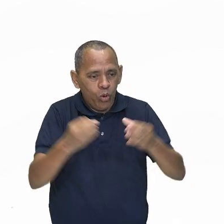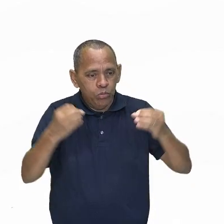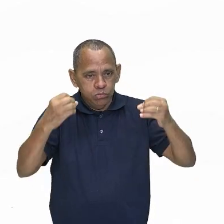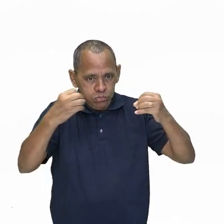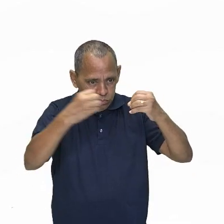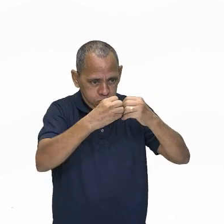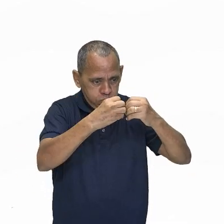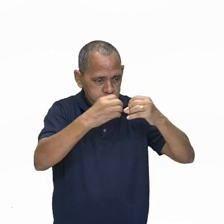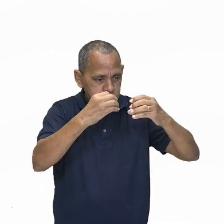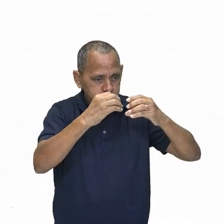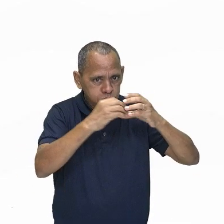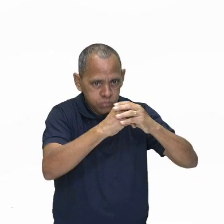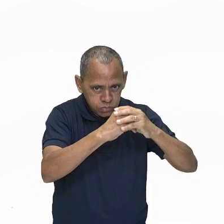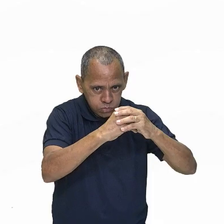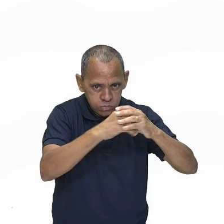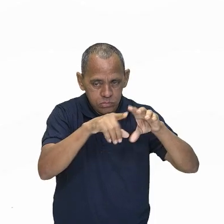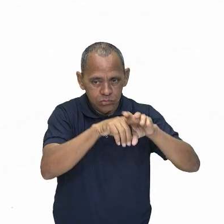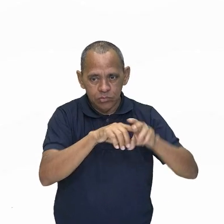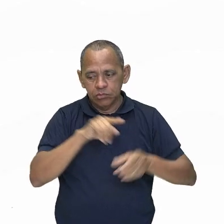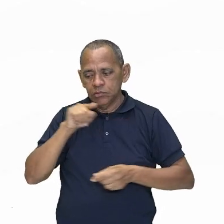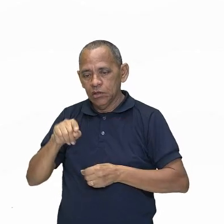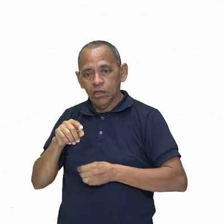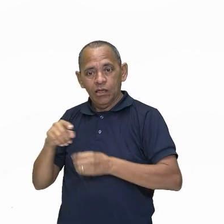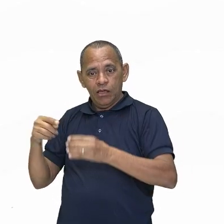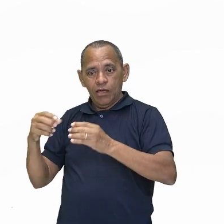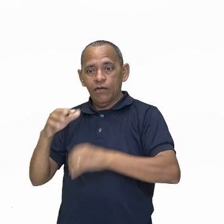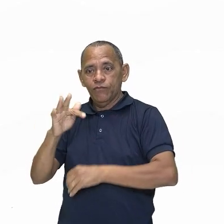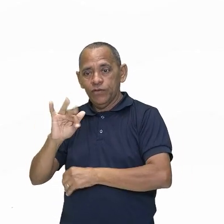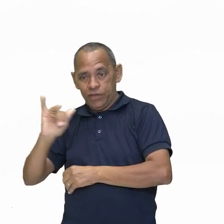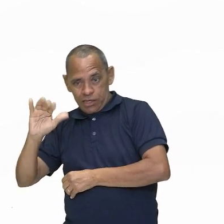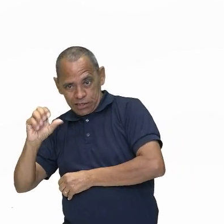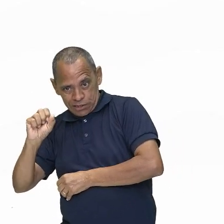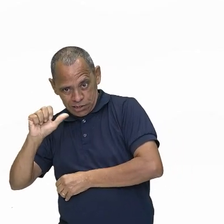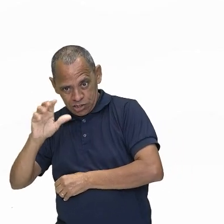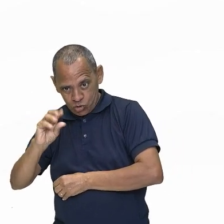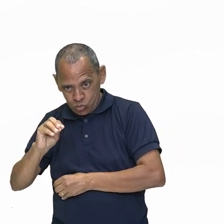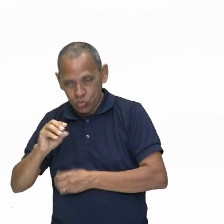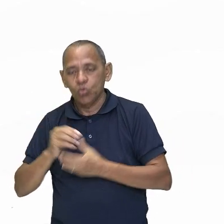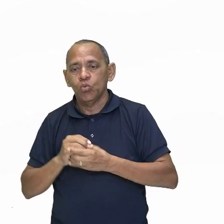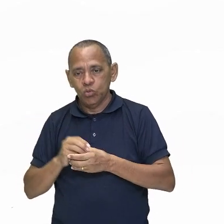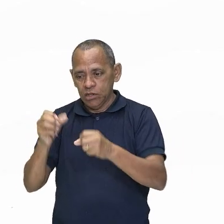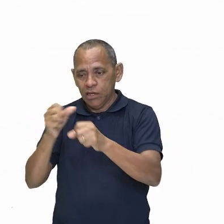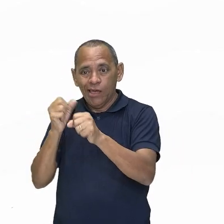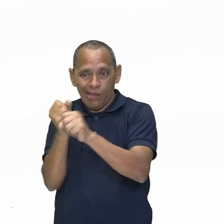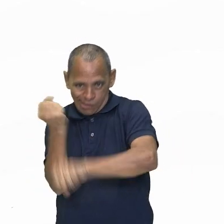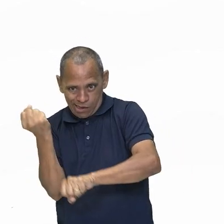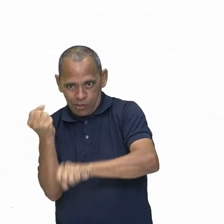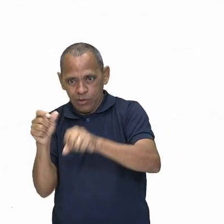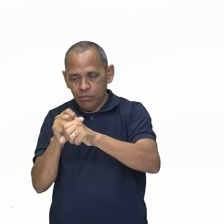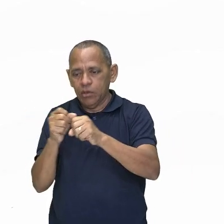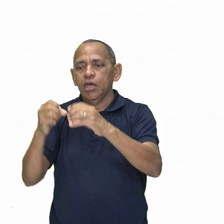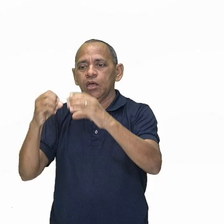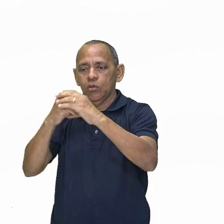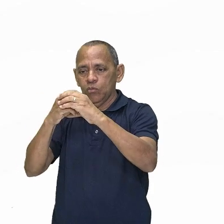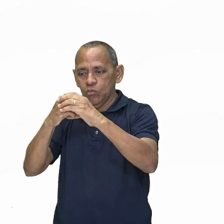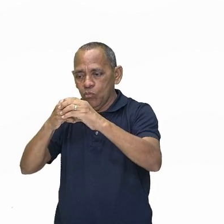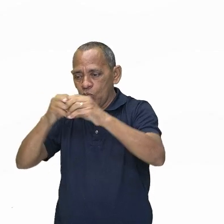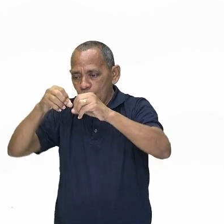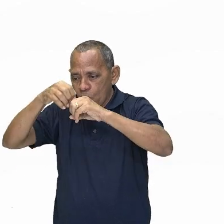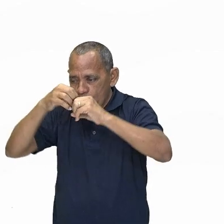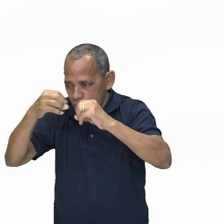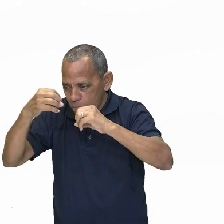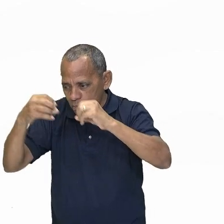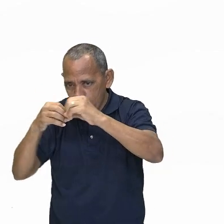atômicos, enquanto que na fissão, eu tenho a quebra de núcleos atômicos. Enquanto na fissão